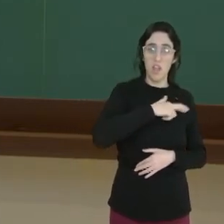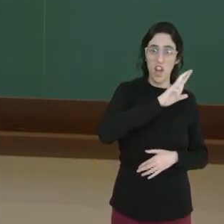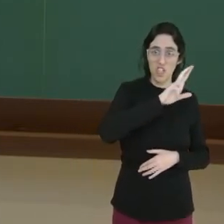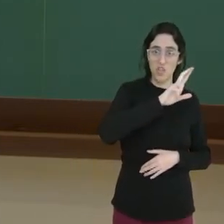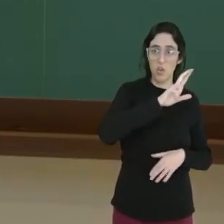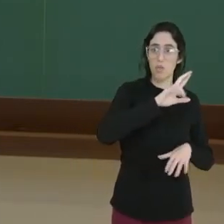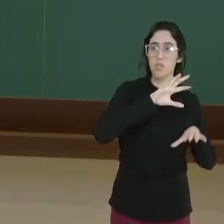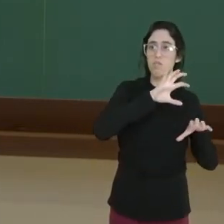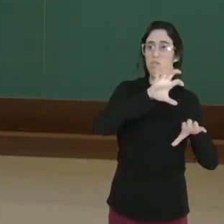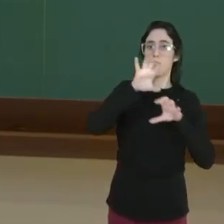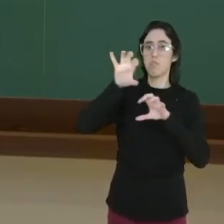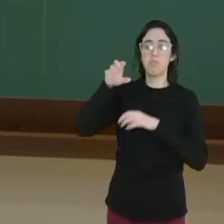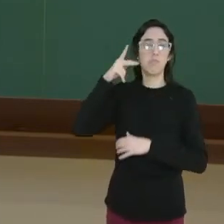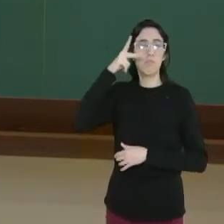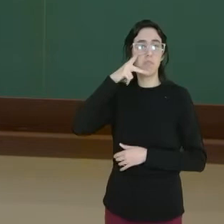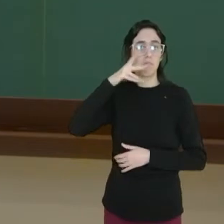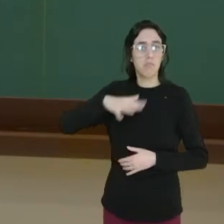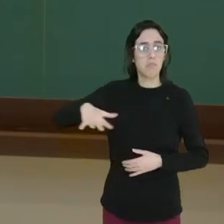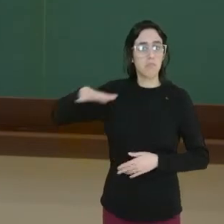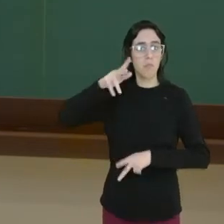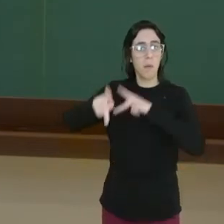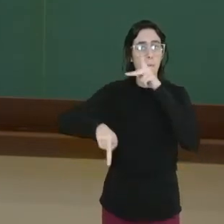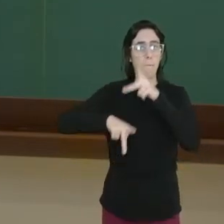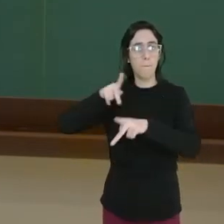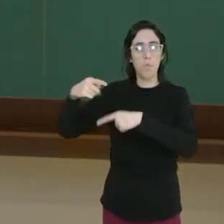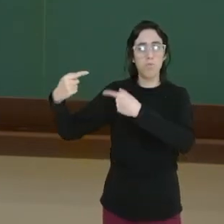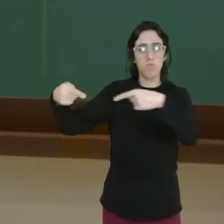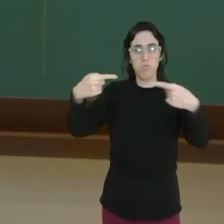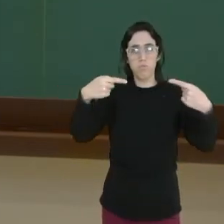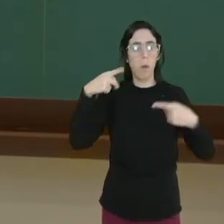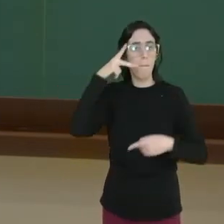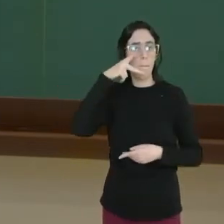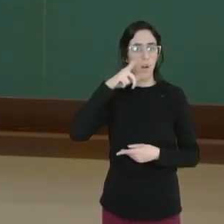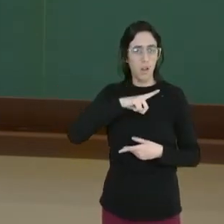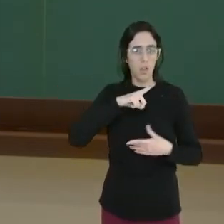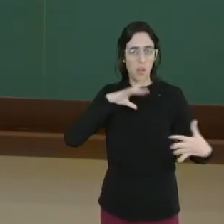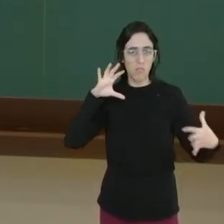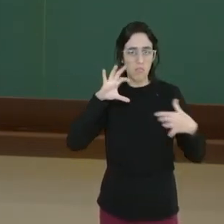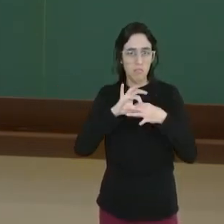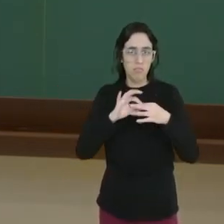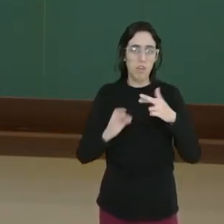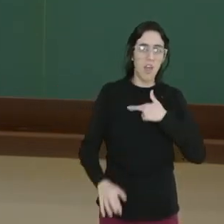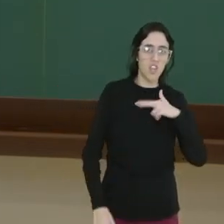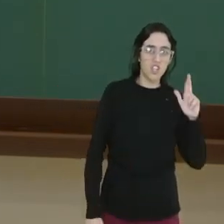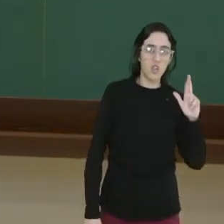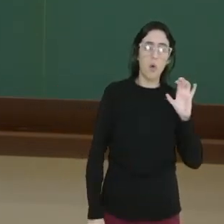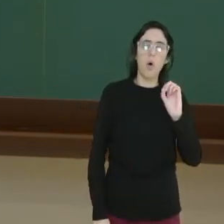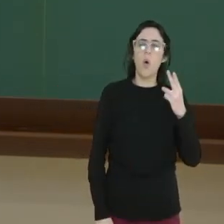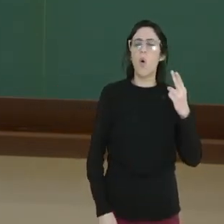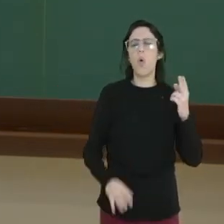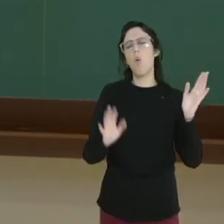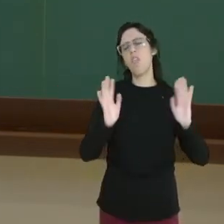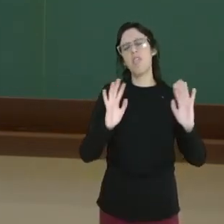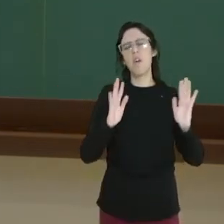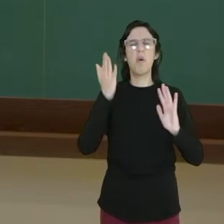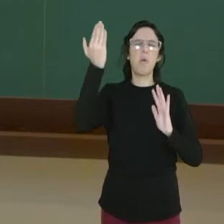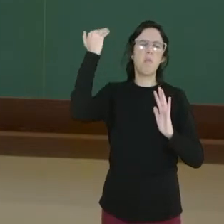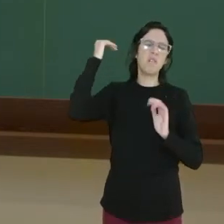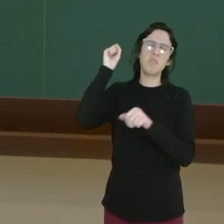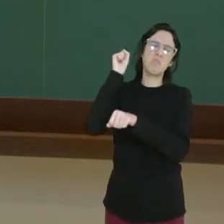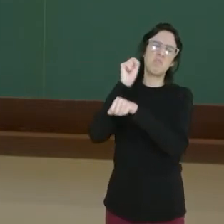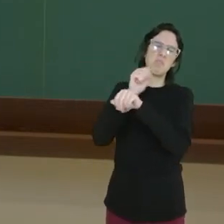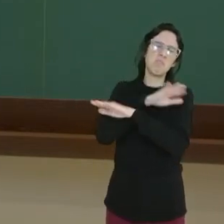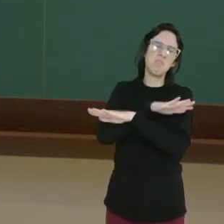campo público, na esfera pública, nas discussões políticas, ou não, isso ficou no passado, já não tem mais